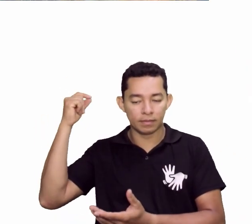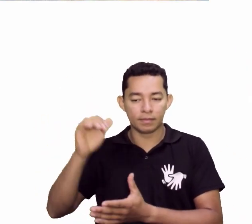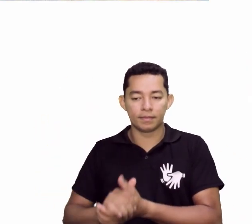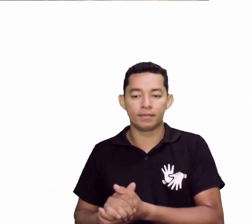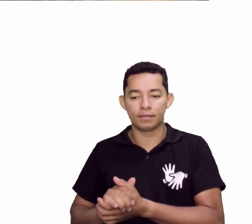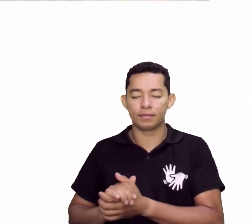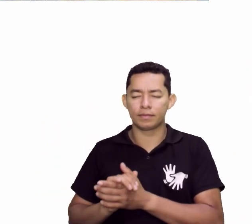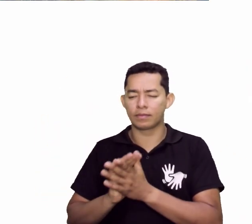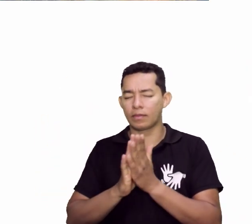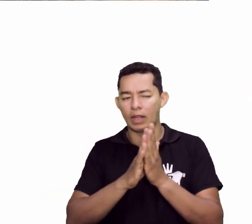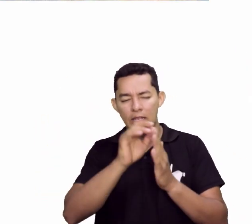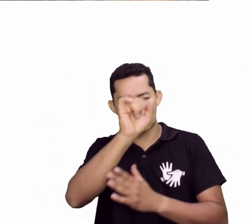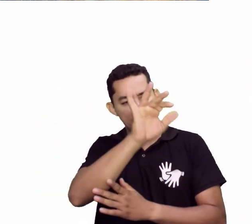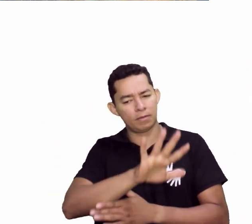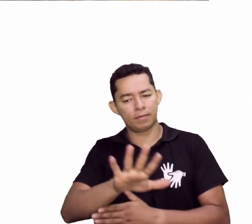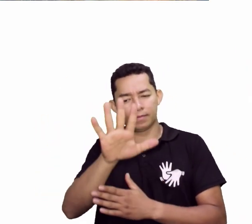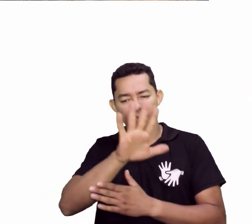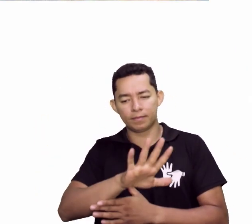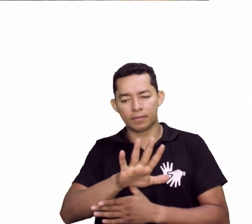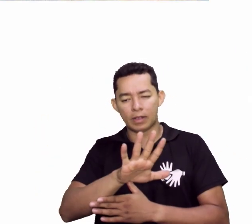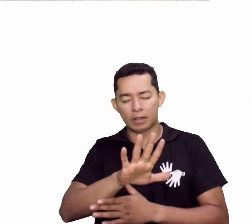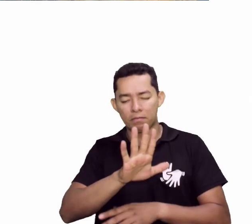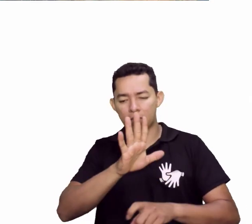Cenas mitológicas,